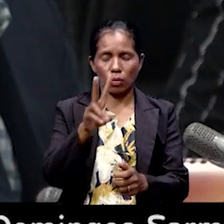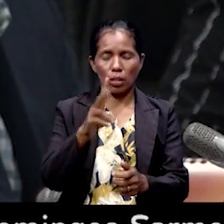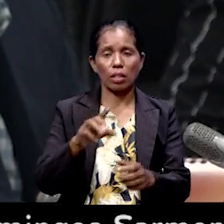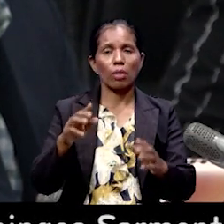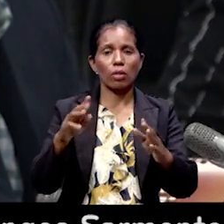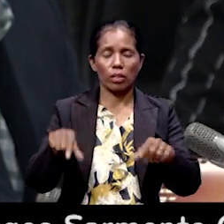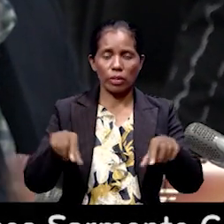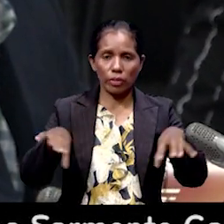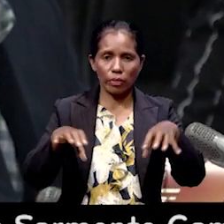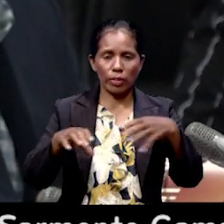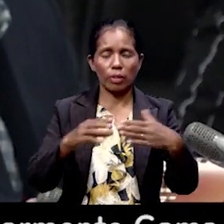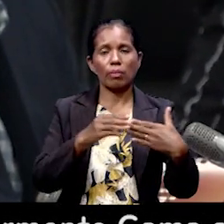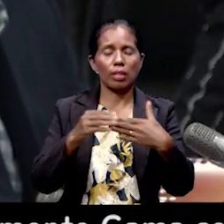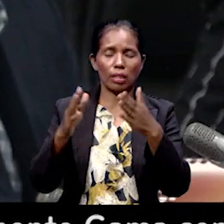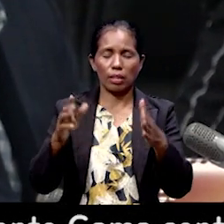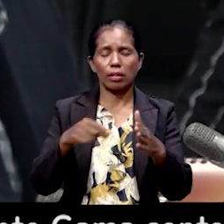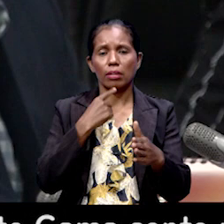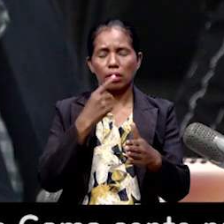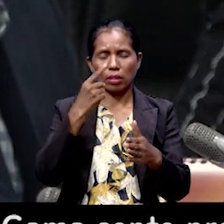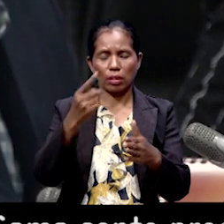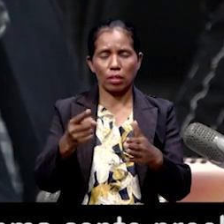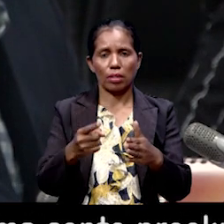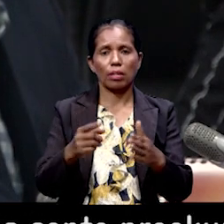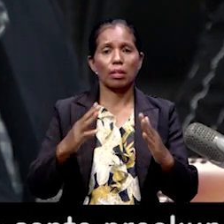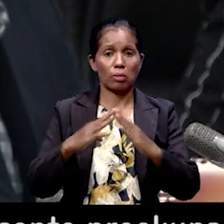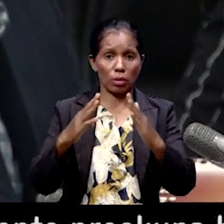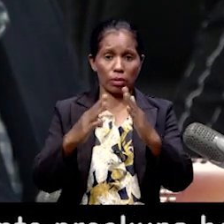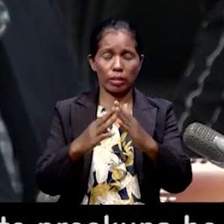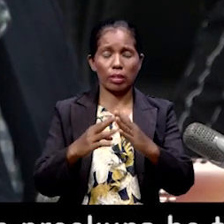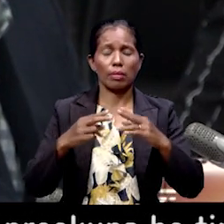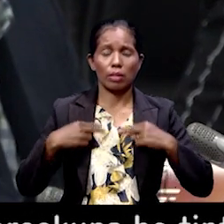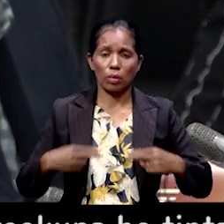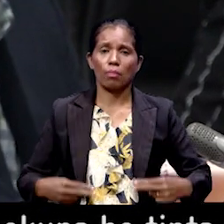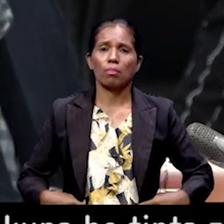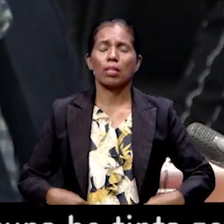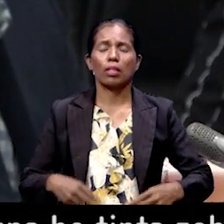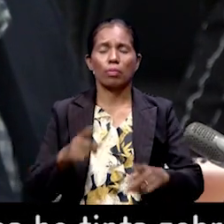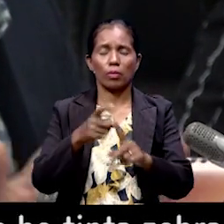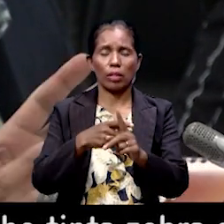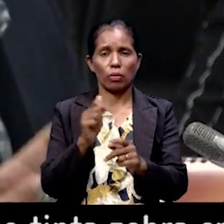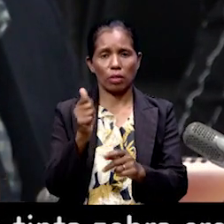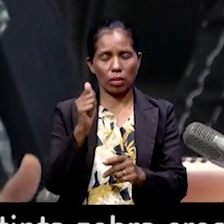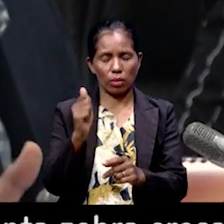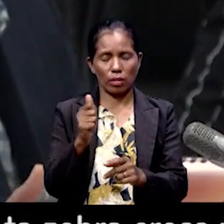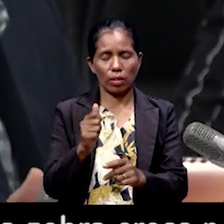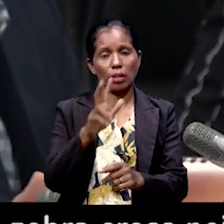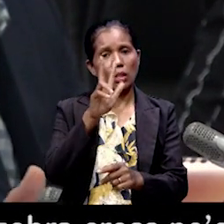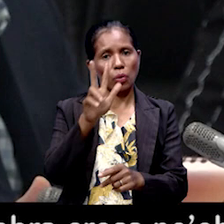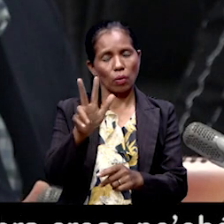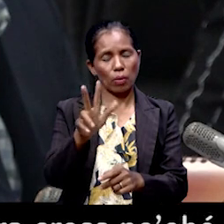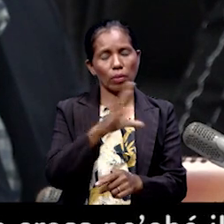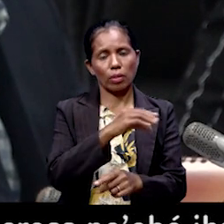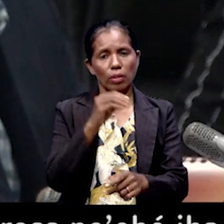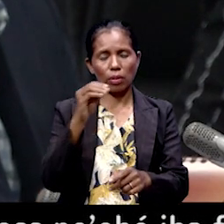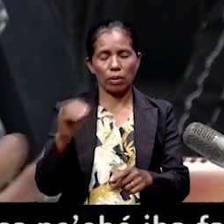rua, desenvolvimento capital humano por cento sanulo, desenvolvimento rural por cento tolo, no desenvolvimento